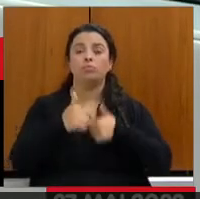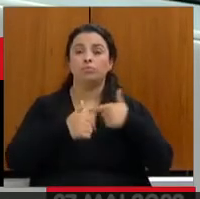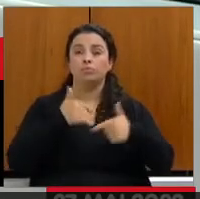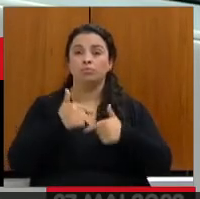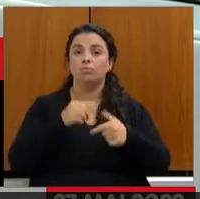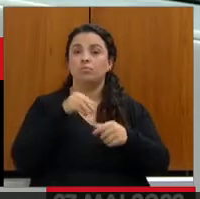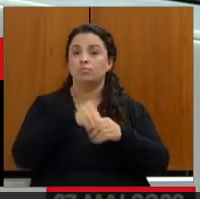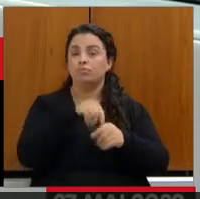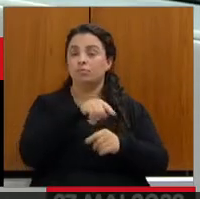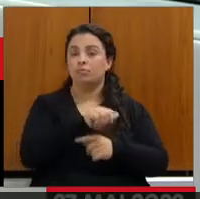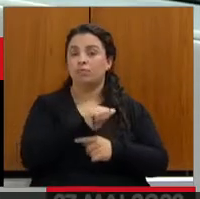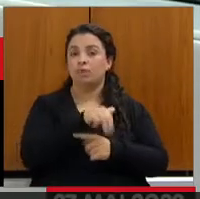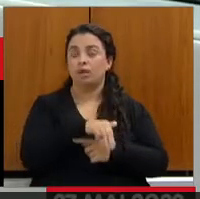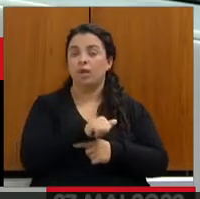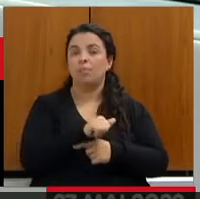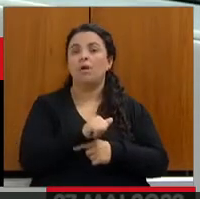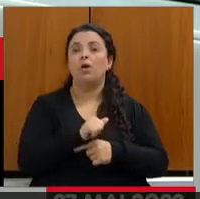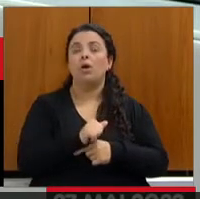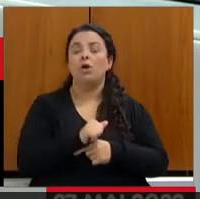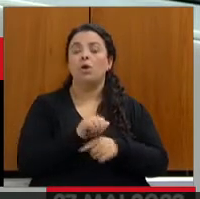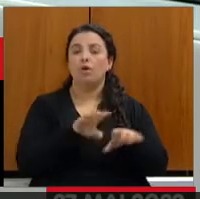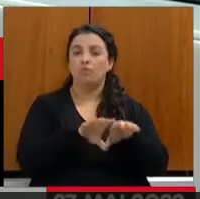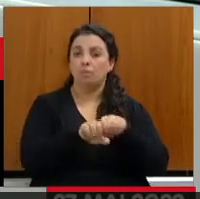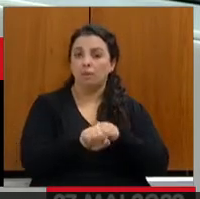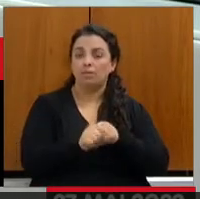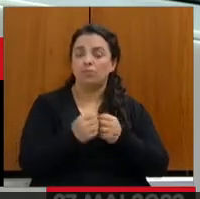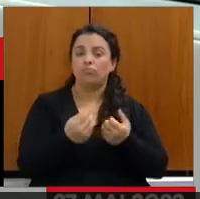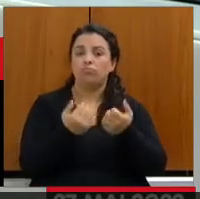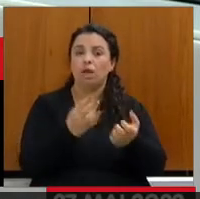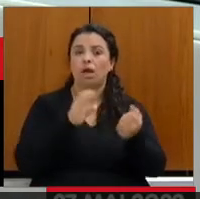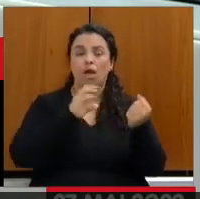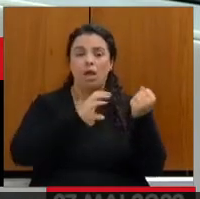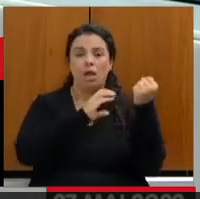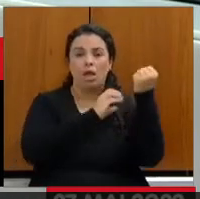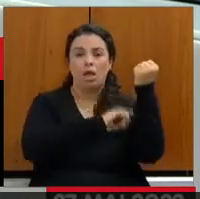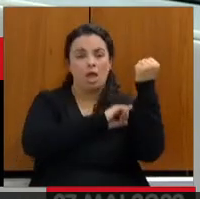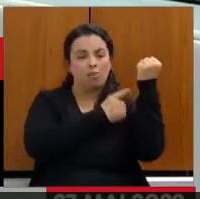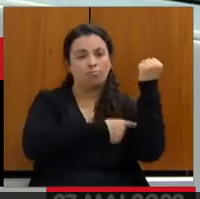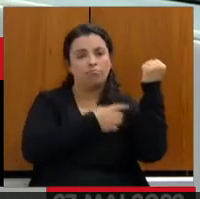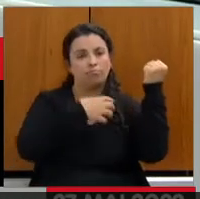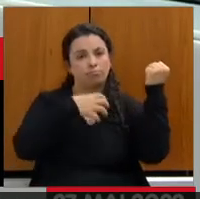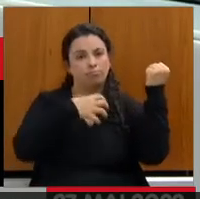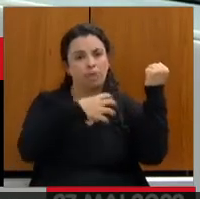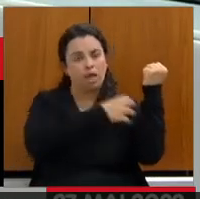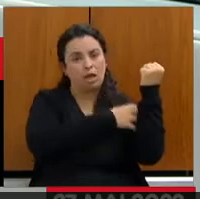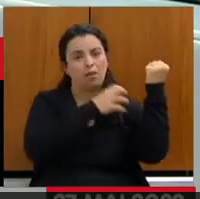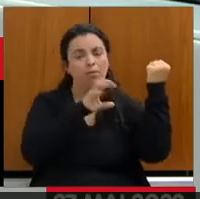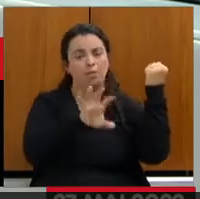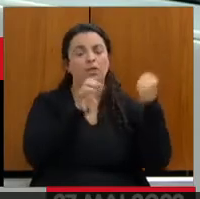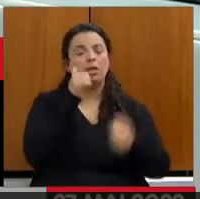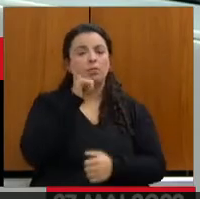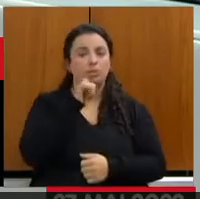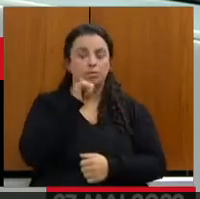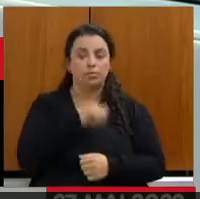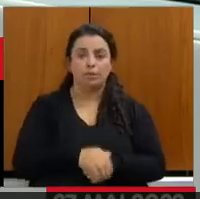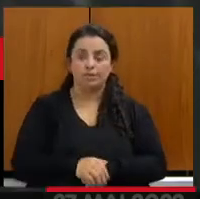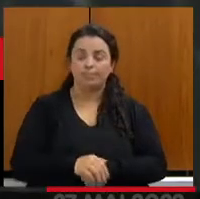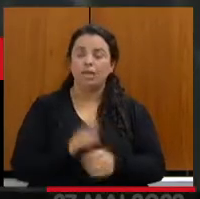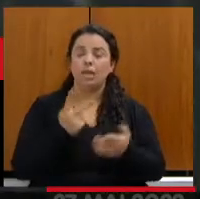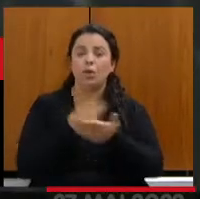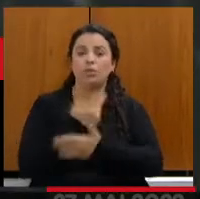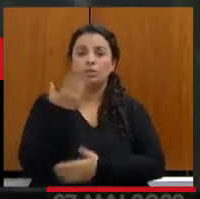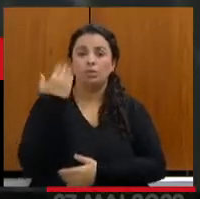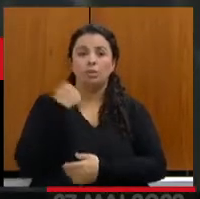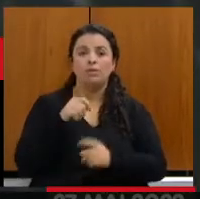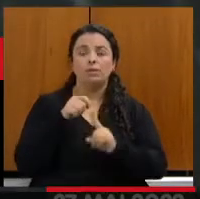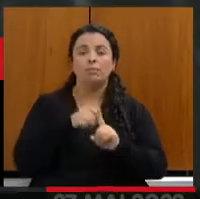formação e empoderamento das mulheres e em Maio de 2020 em razão da pandemia como vários outros movimentos